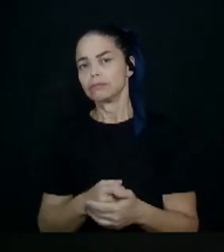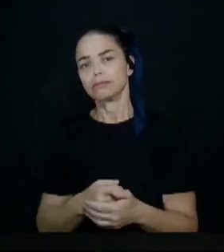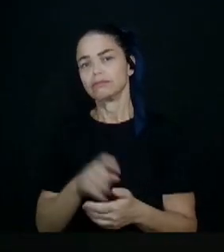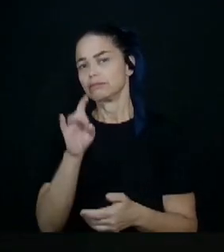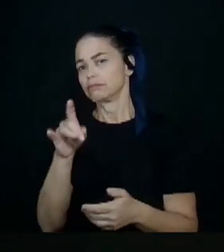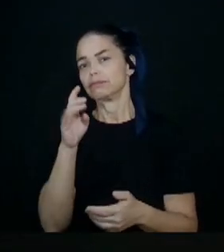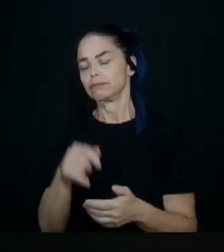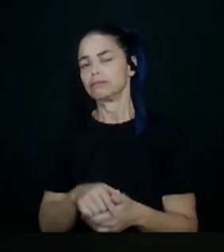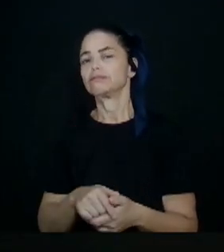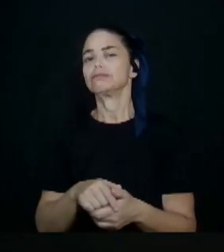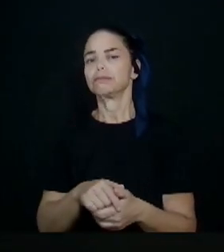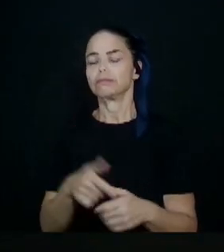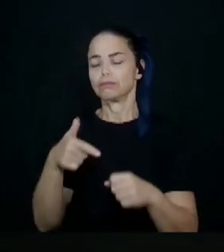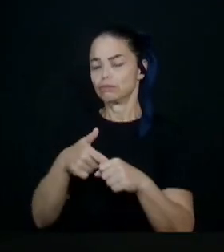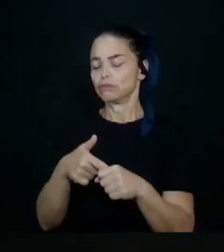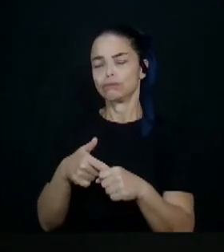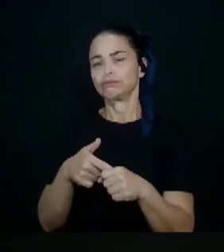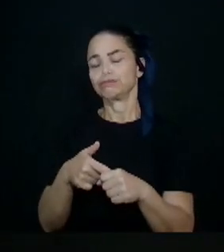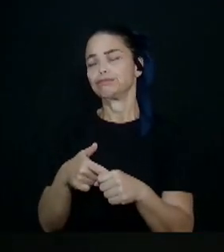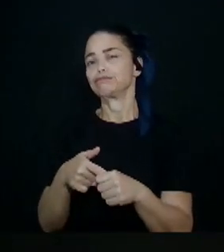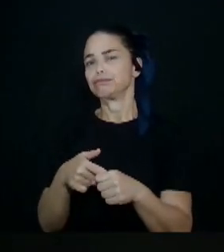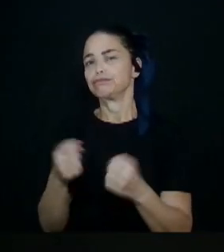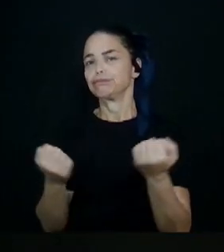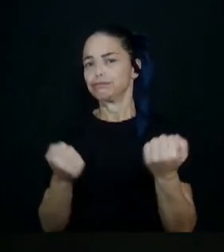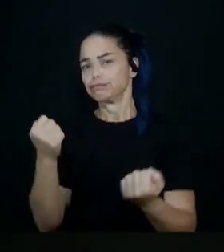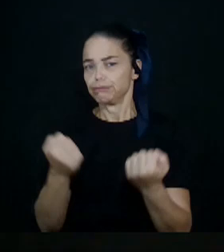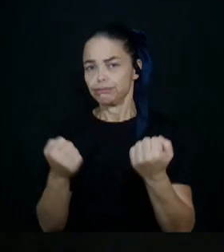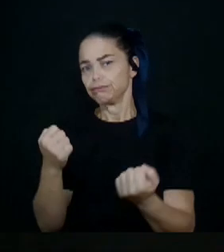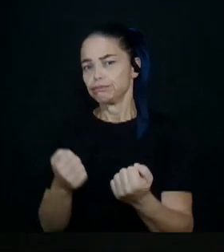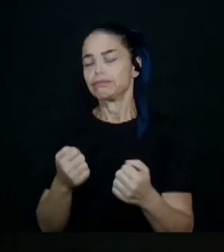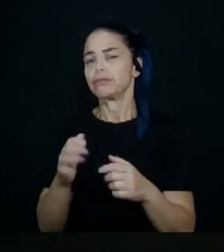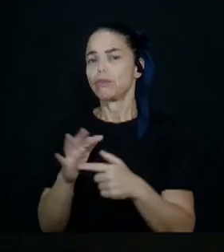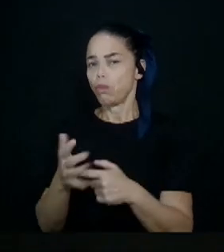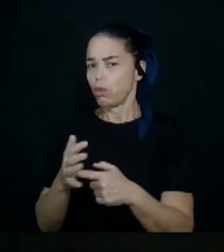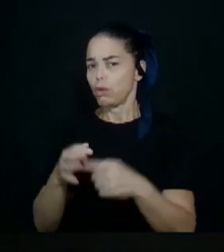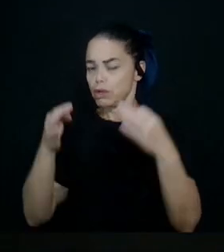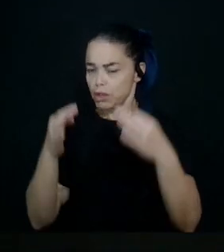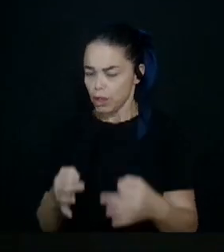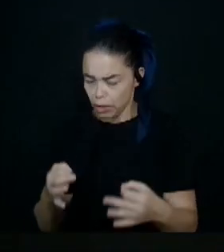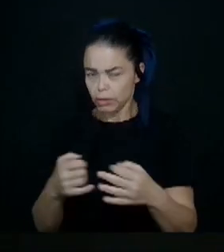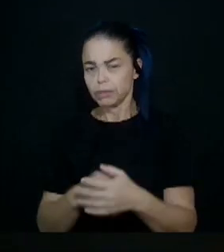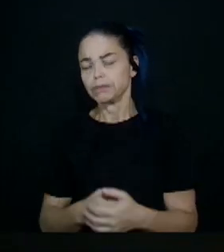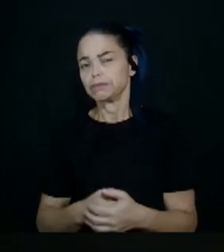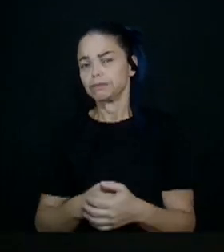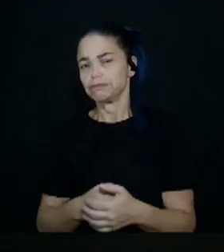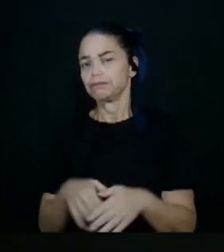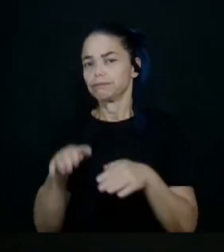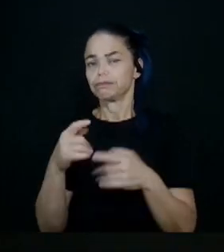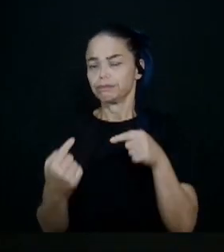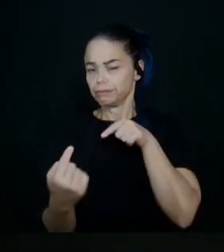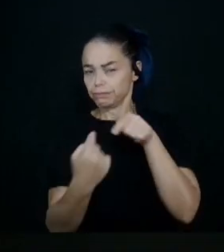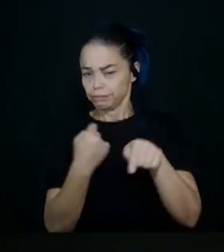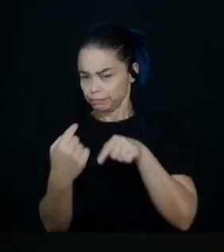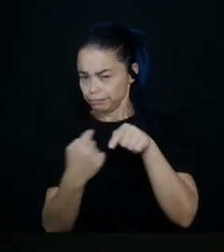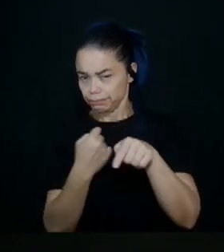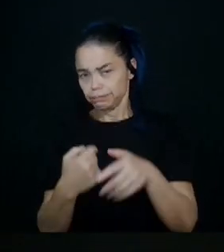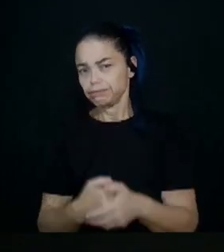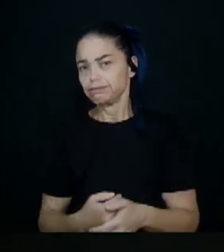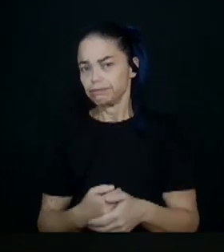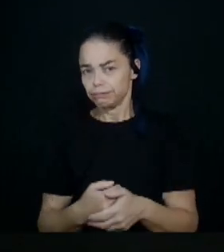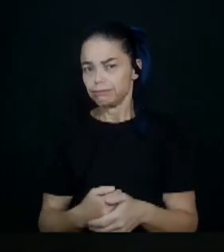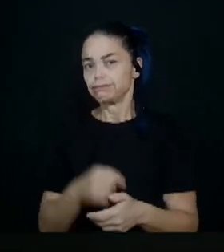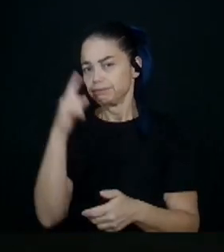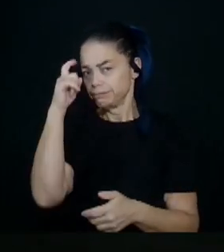colocar combustível e andar, porque você tem que ter a máquina funcionando, porque o trânsito, se o carro já está andando, já é